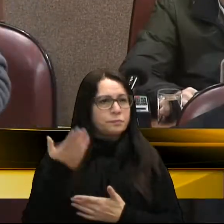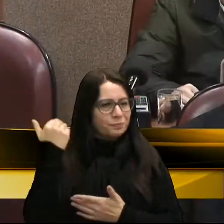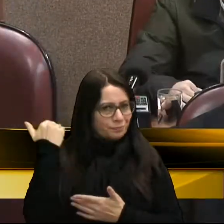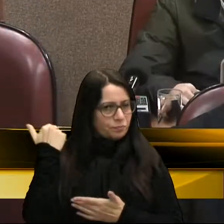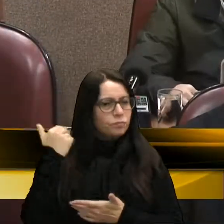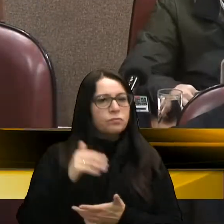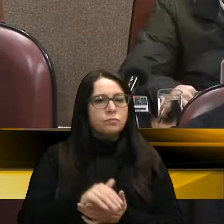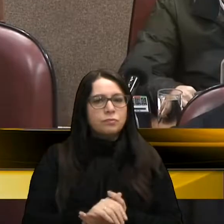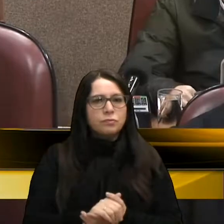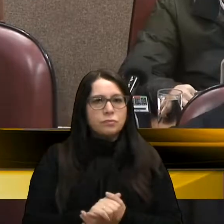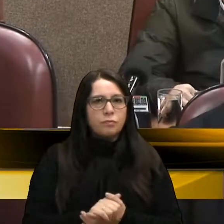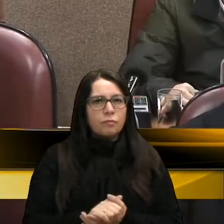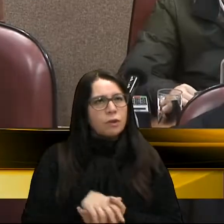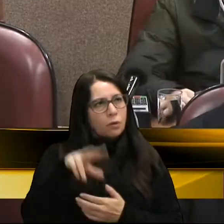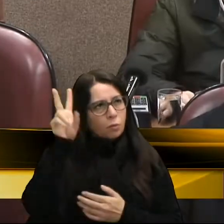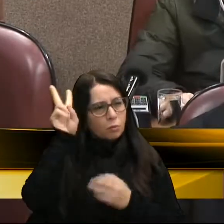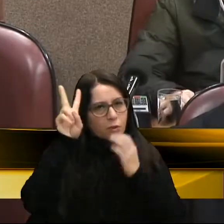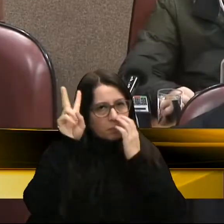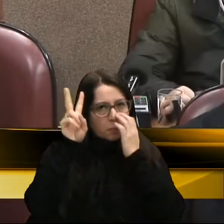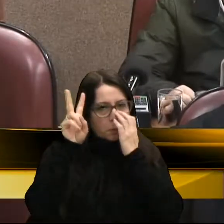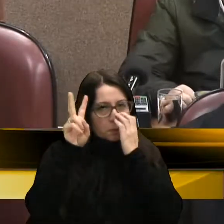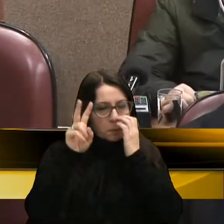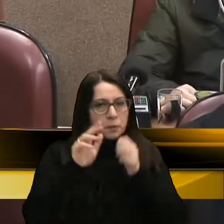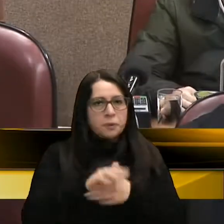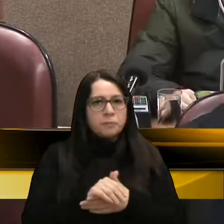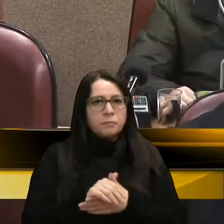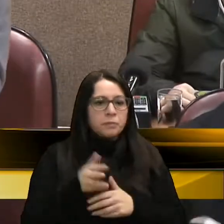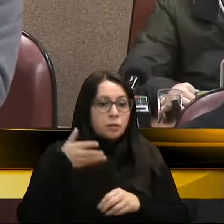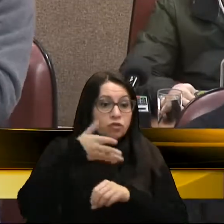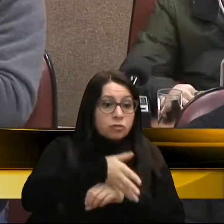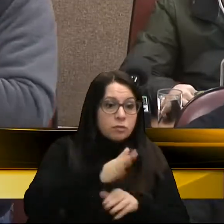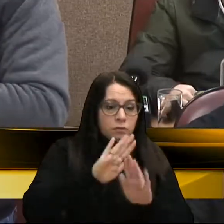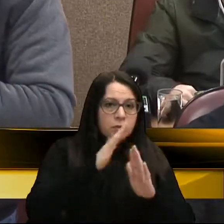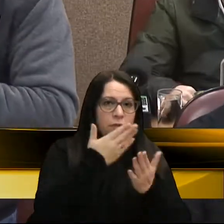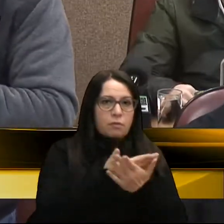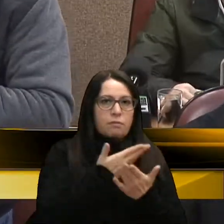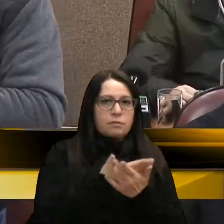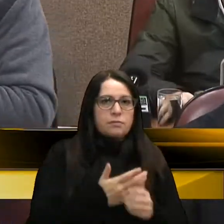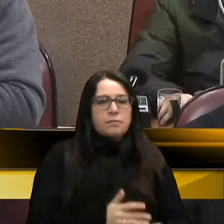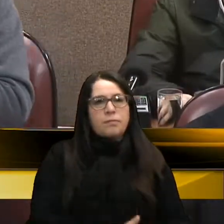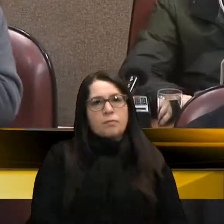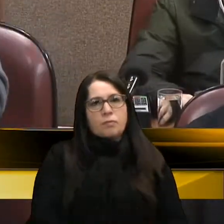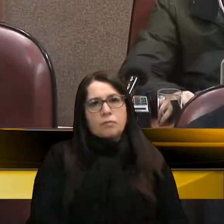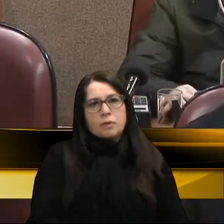Antigamente, eu me lembro que chegava na escola...